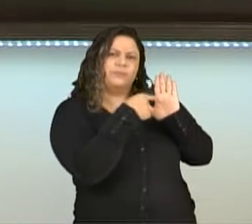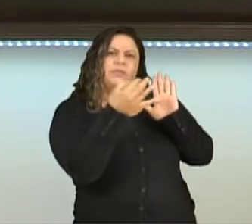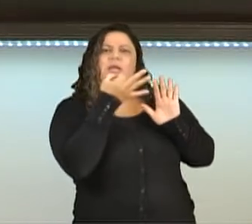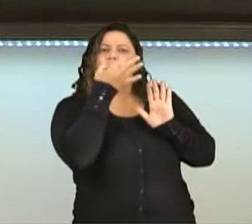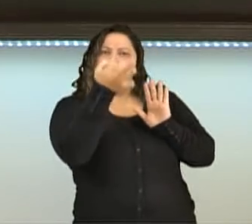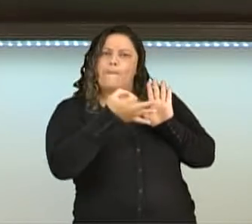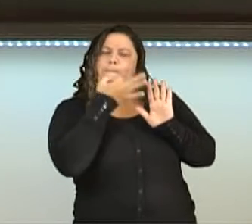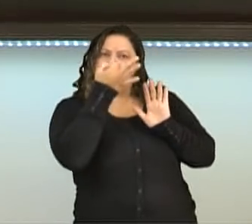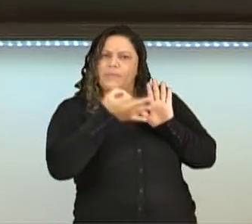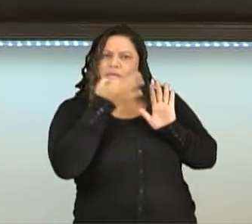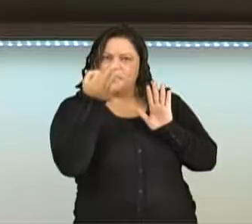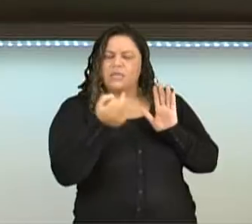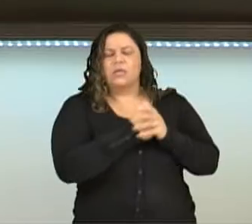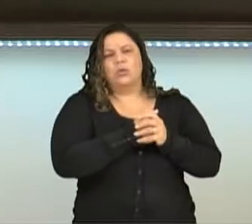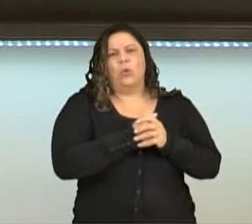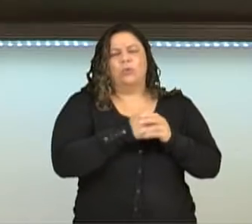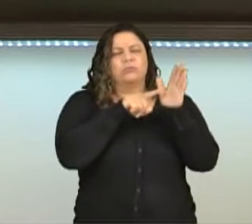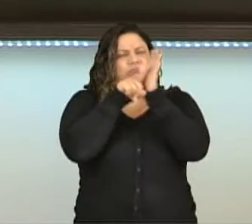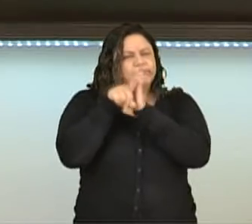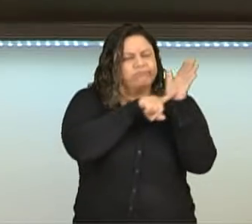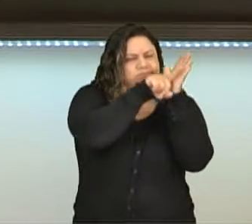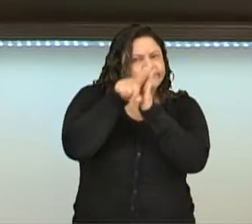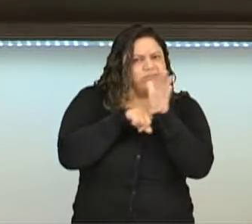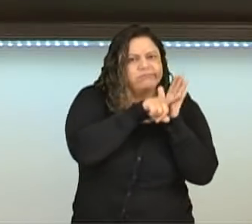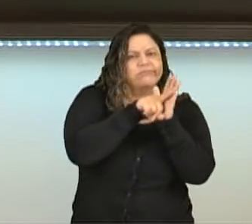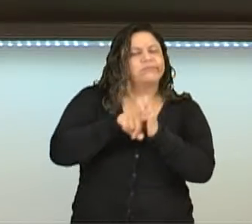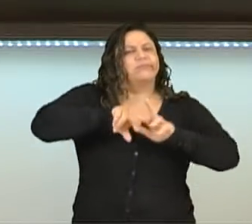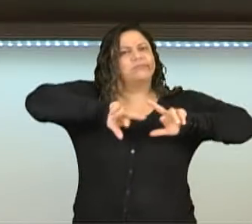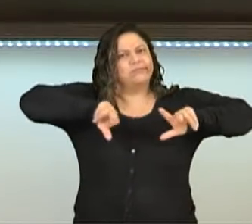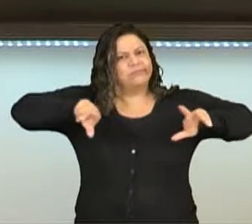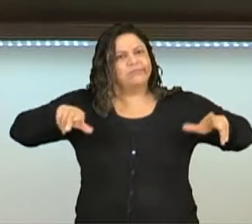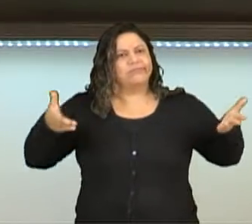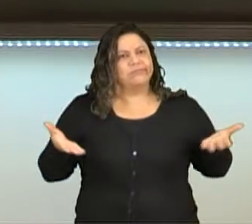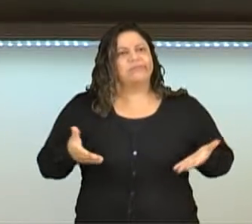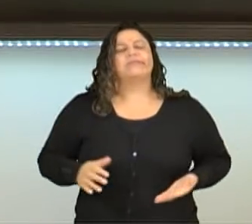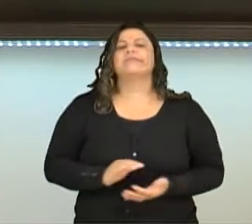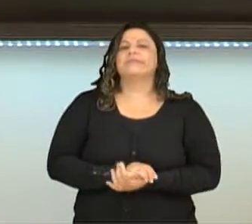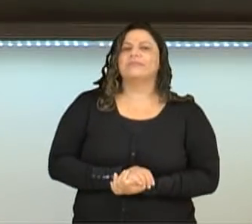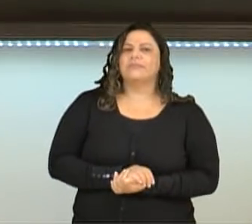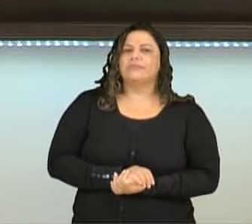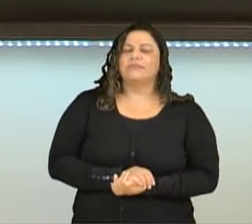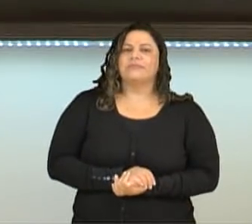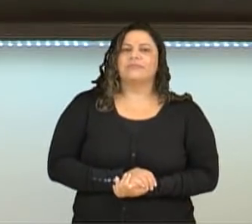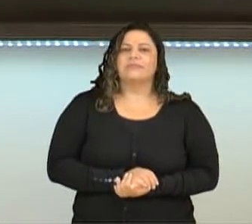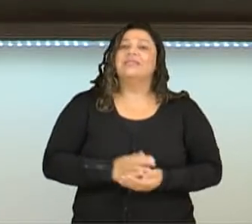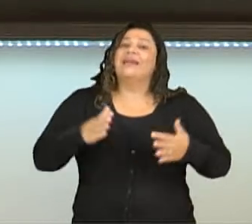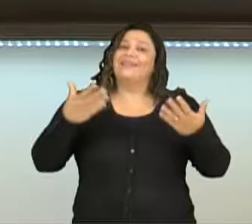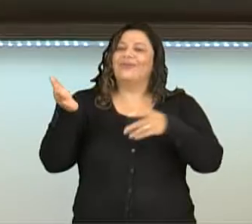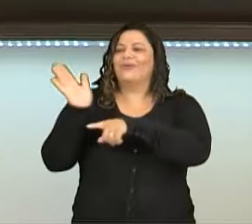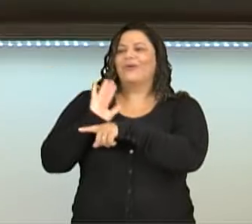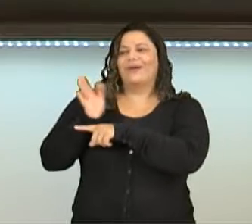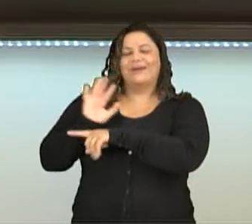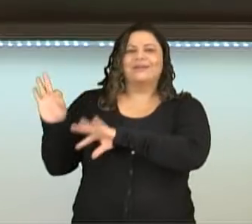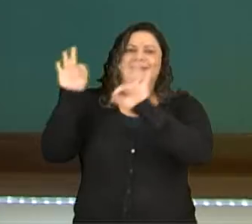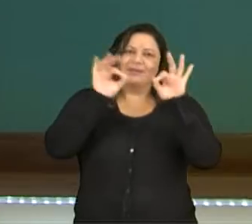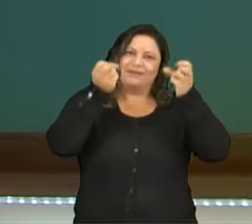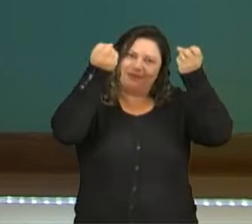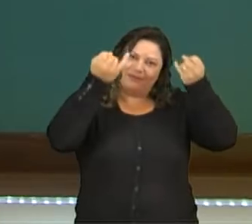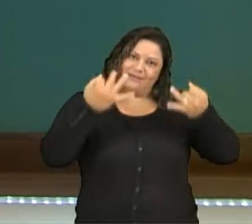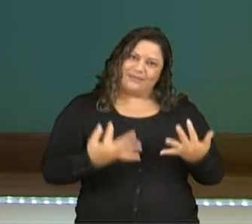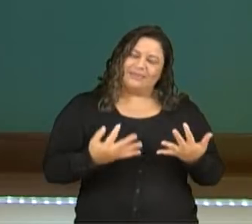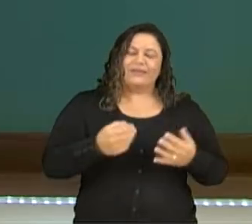opiniões, dados, estatísticas, etc. Então, pessoal, neste vídeo falamos